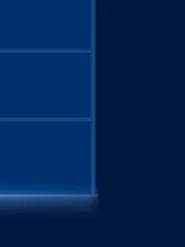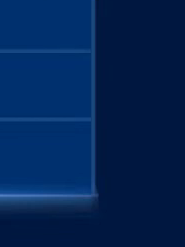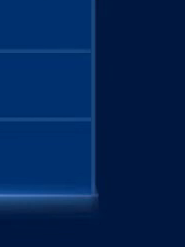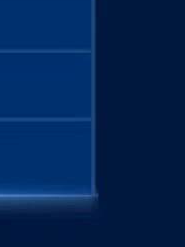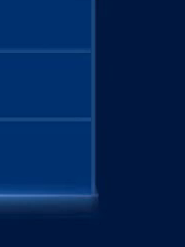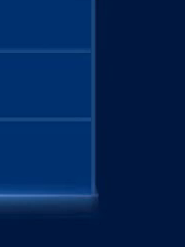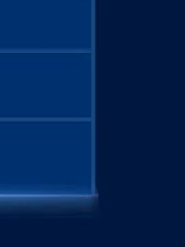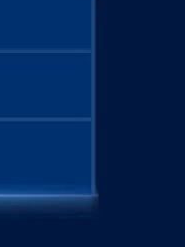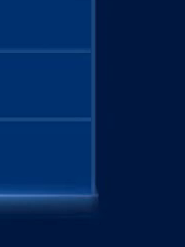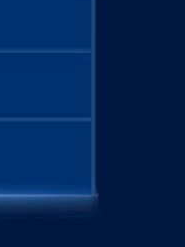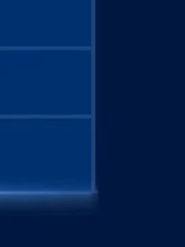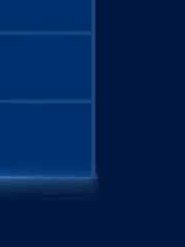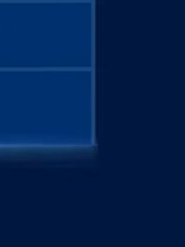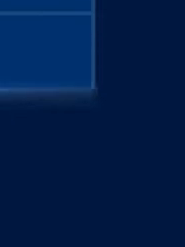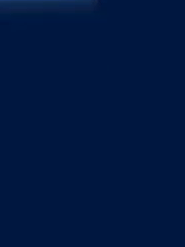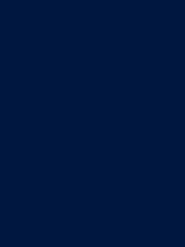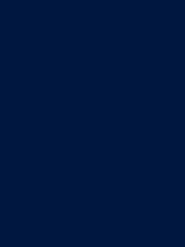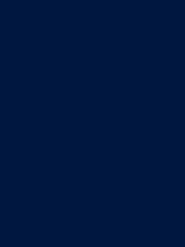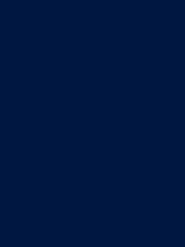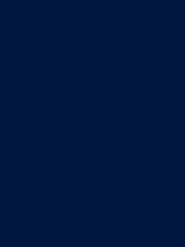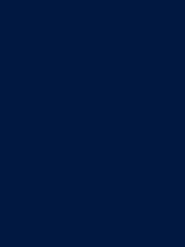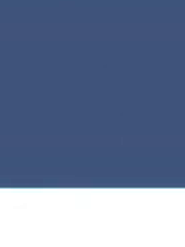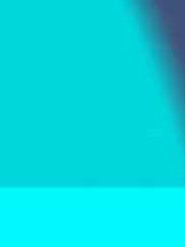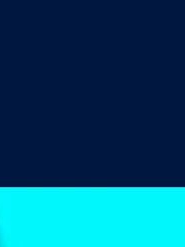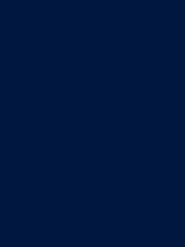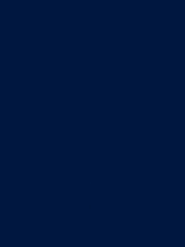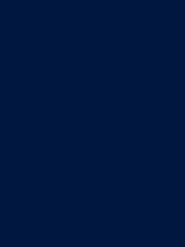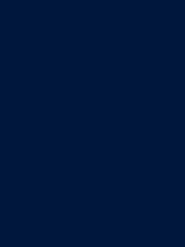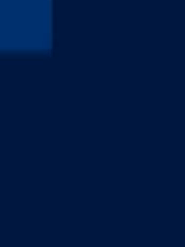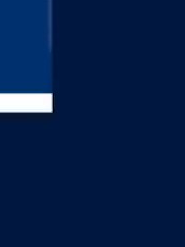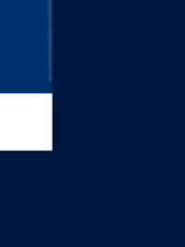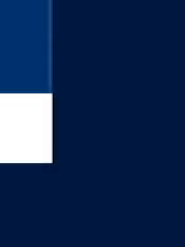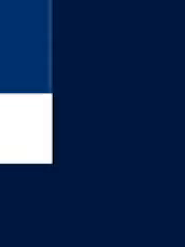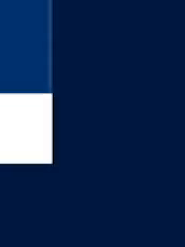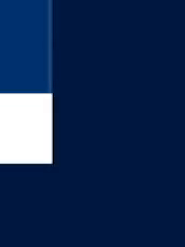dezembro, terça-feira, Desportivo de Chaves, Casa Pia.